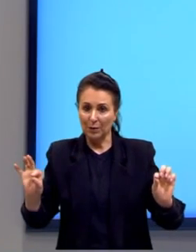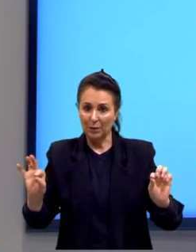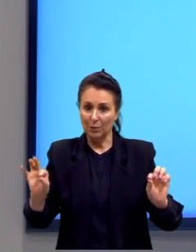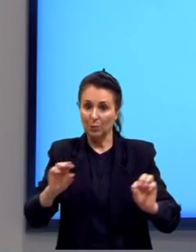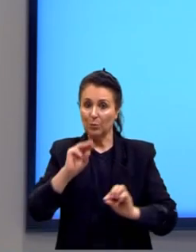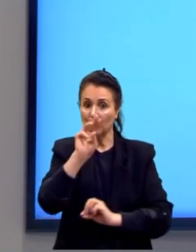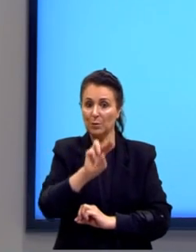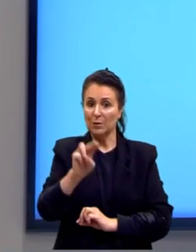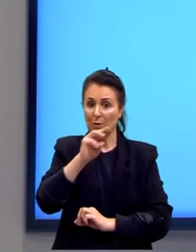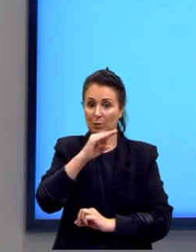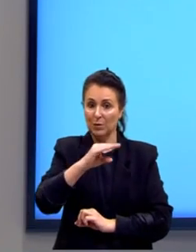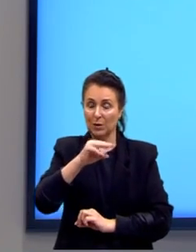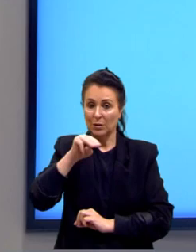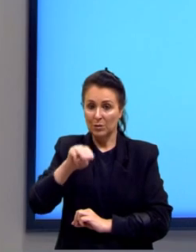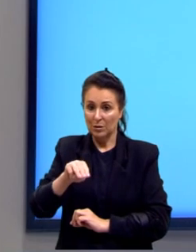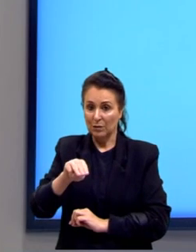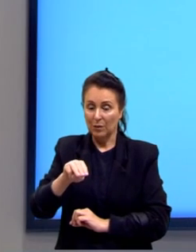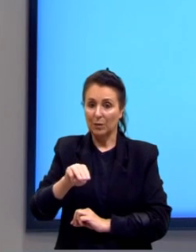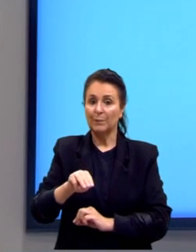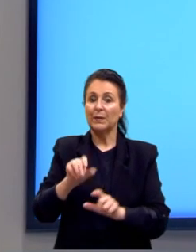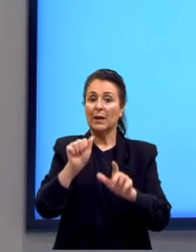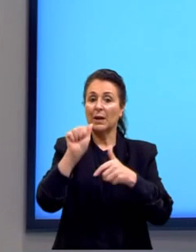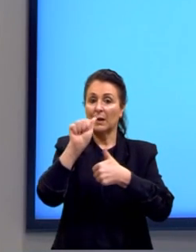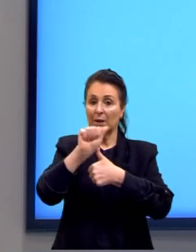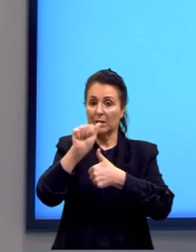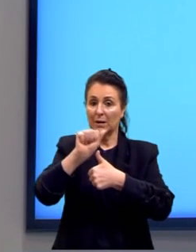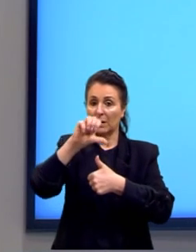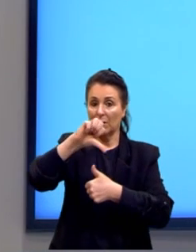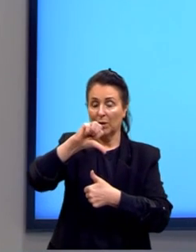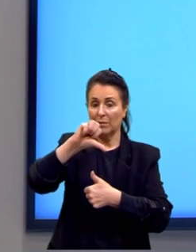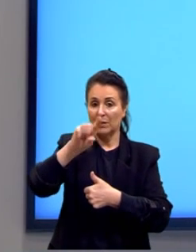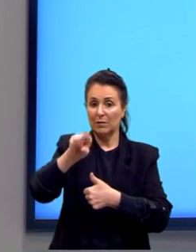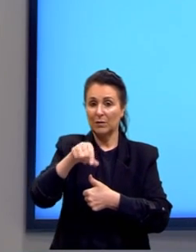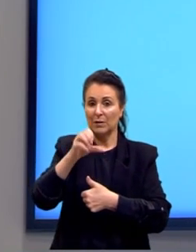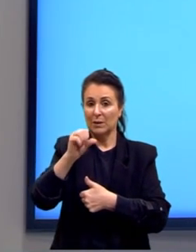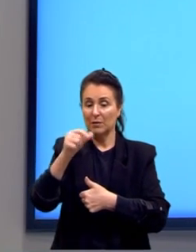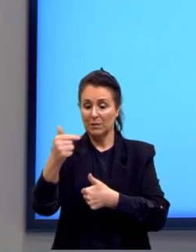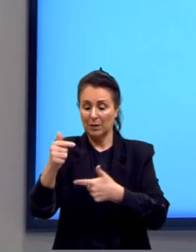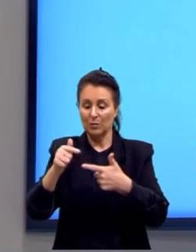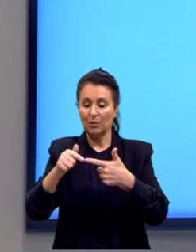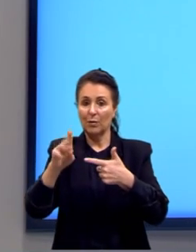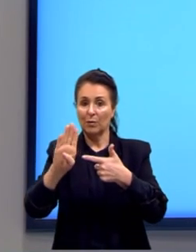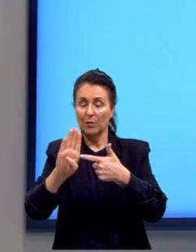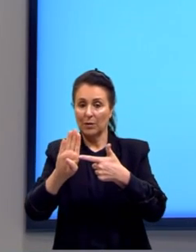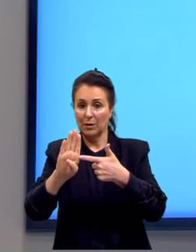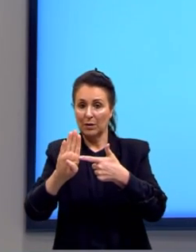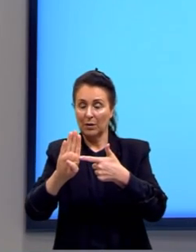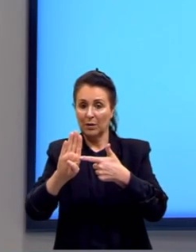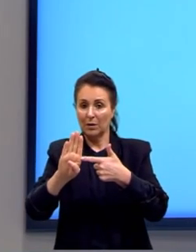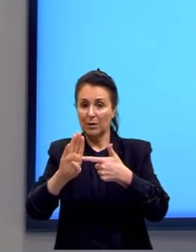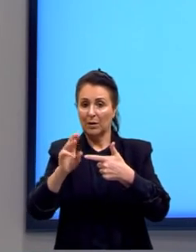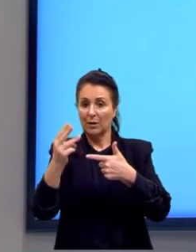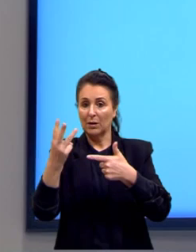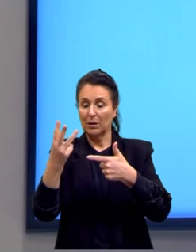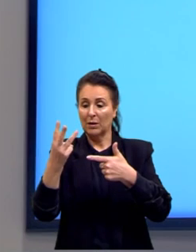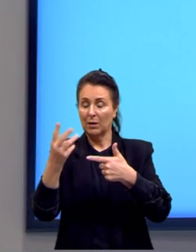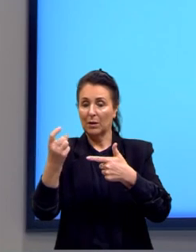centímetro é alternativa a 9,0 7 alternativa B